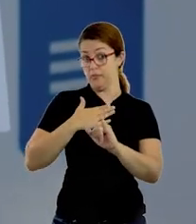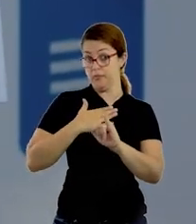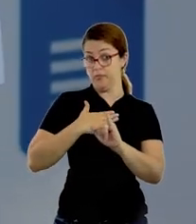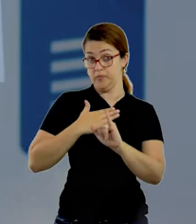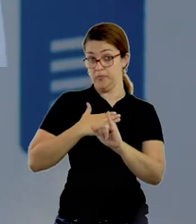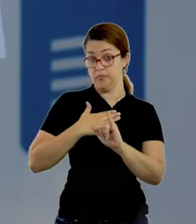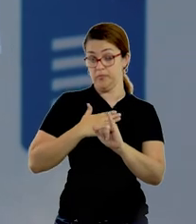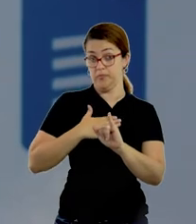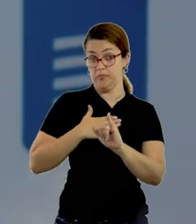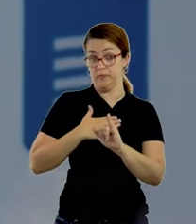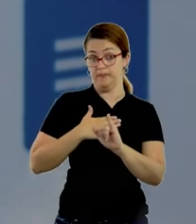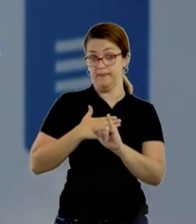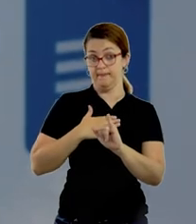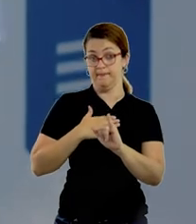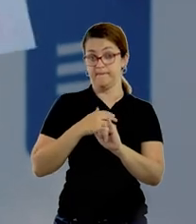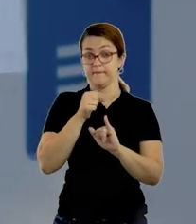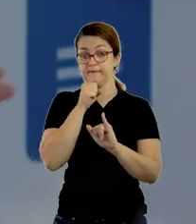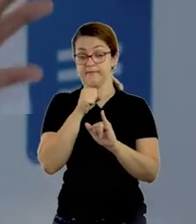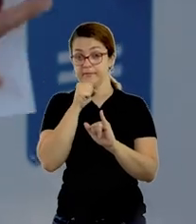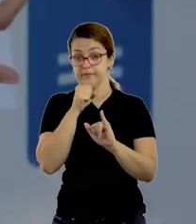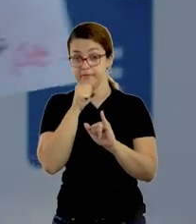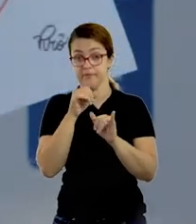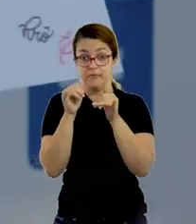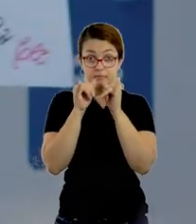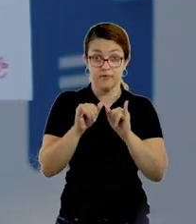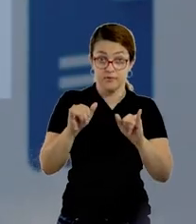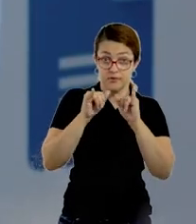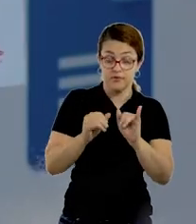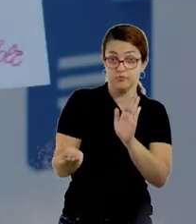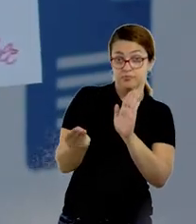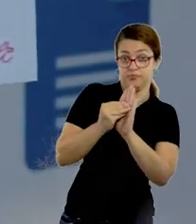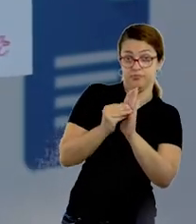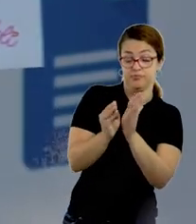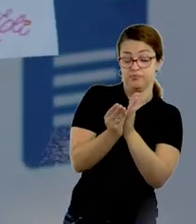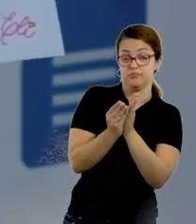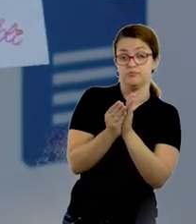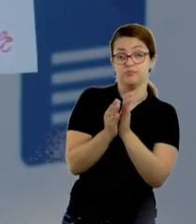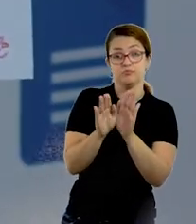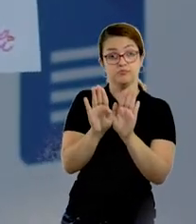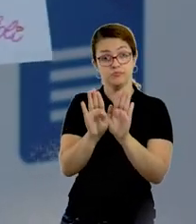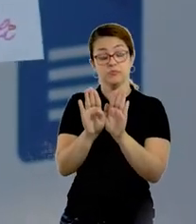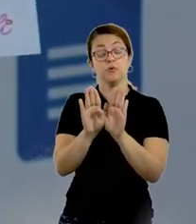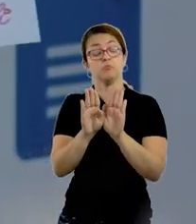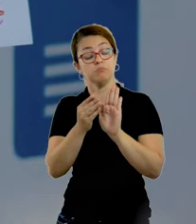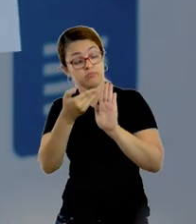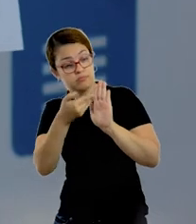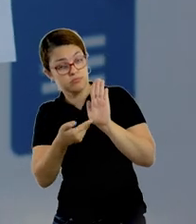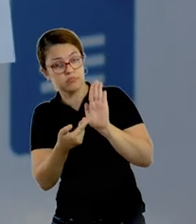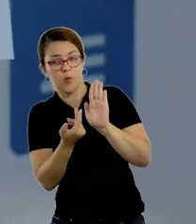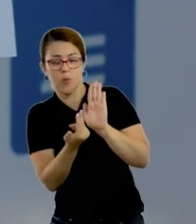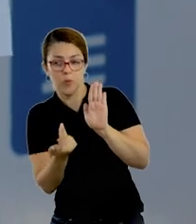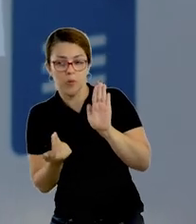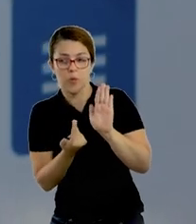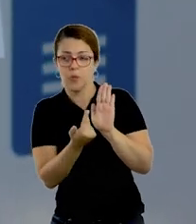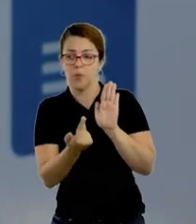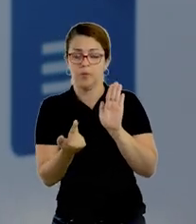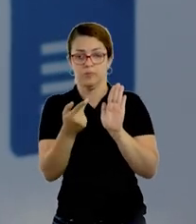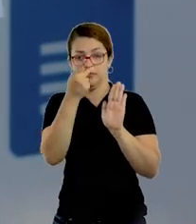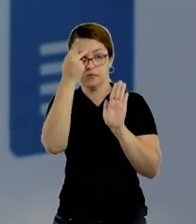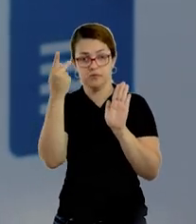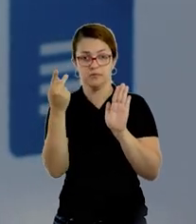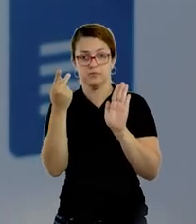cartão eu fiz para os meus queridos alunos e deixei um recadinho para eles. E aí vocês podem fazer assim também para as